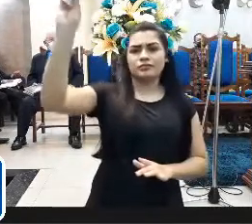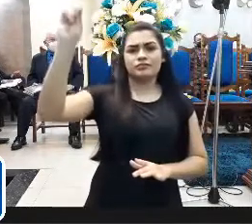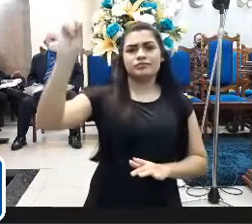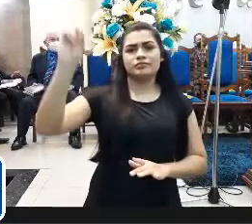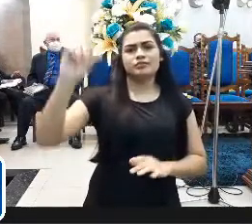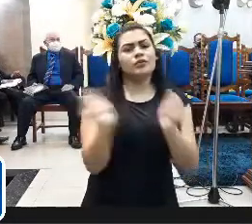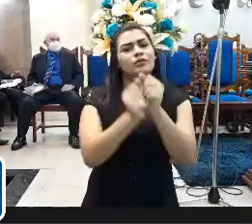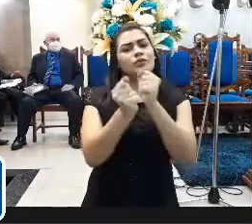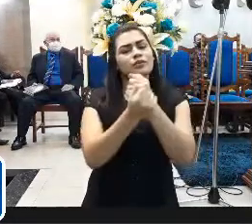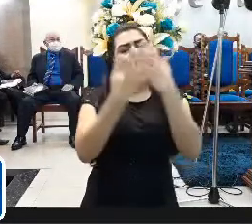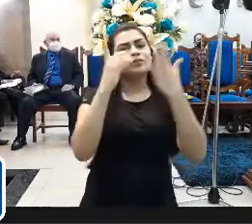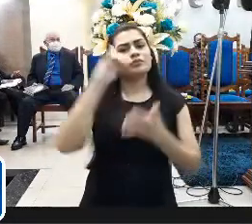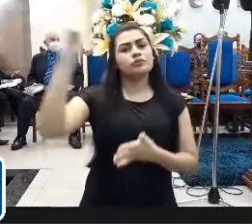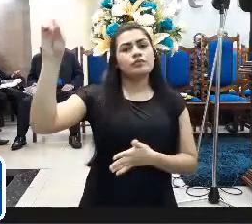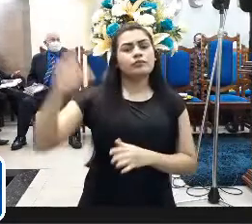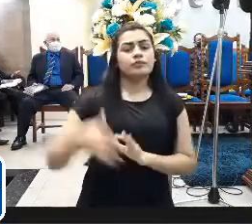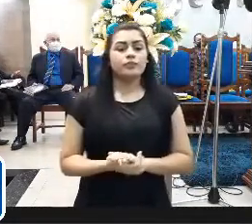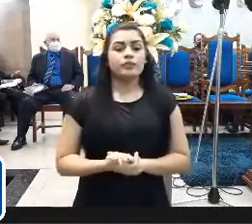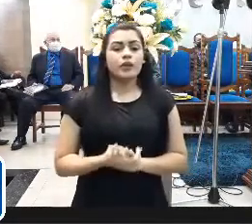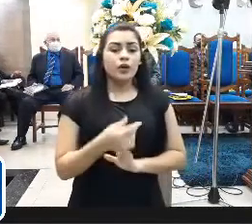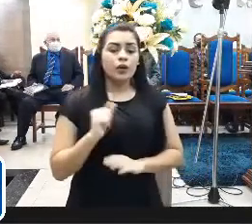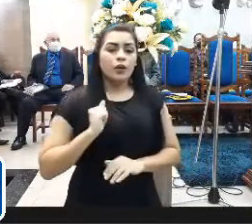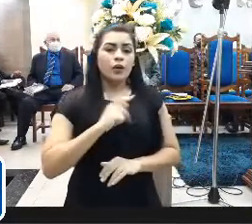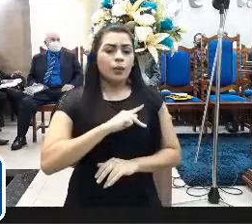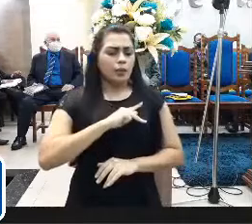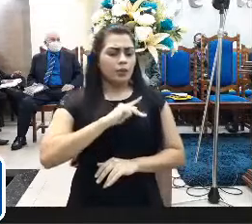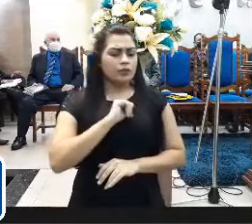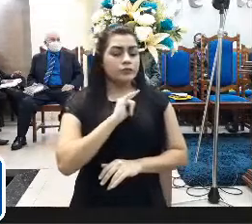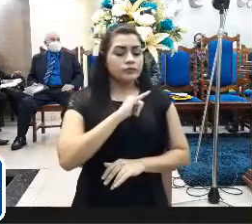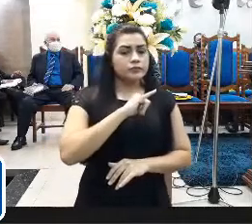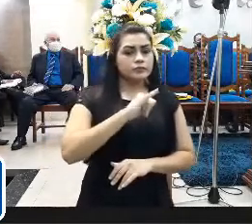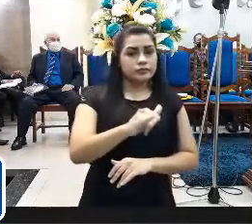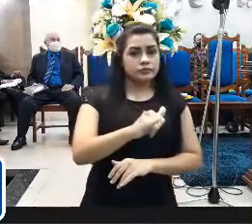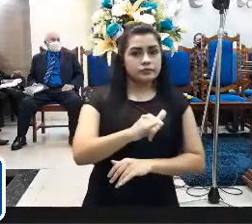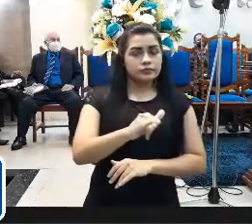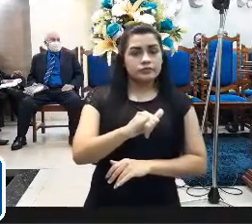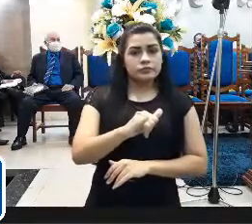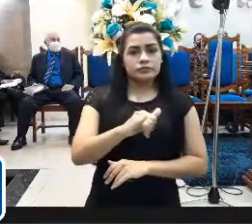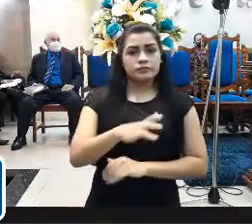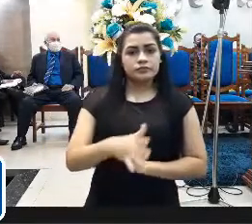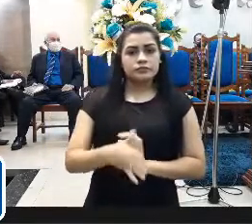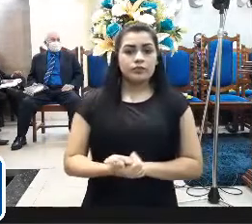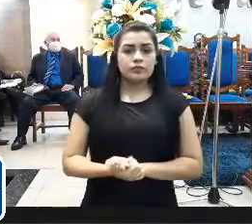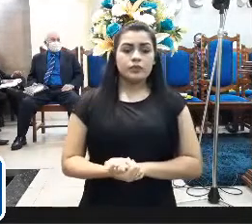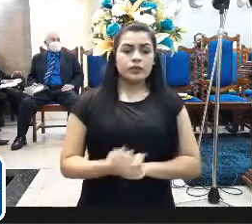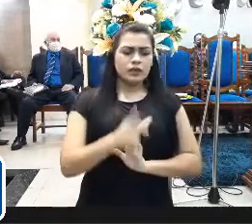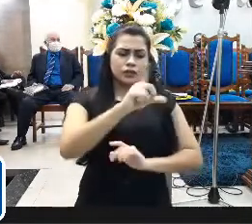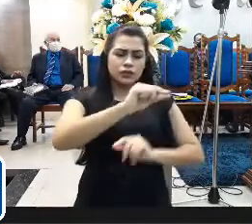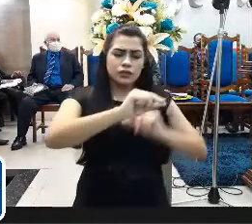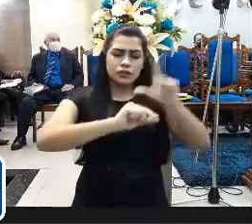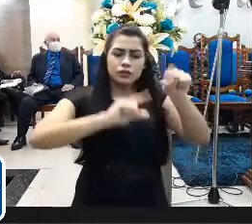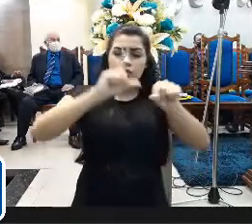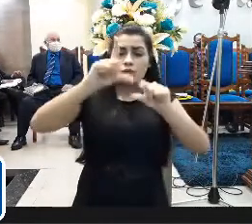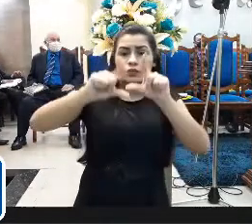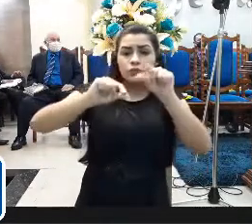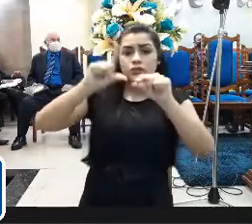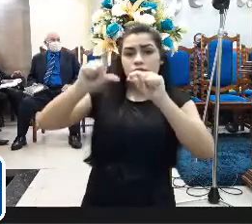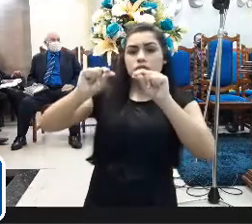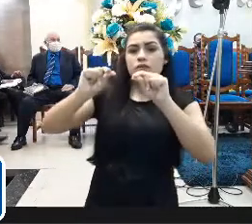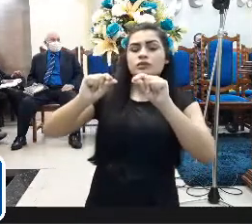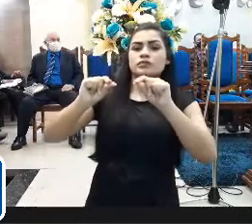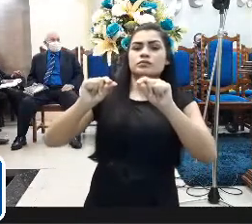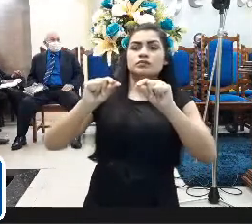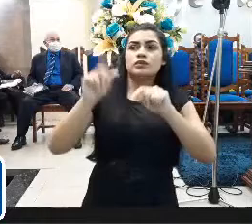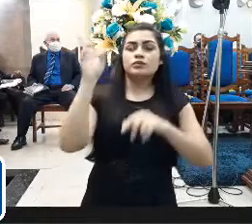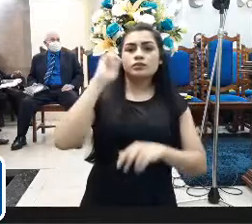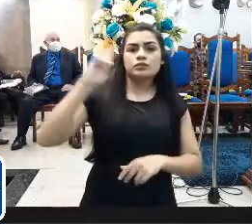Deus. O apóstolo vai dizer aqui que os eleitos, a igreja do Senhor, não é? Apesar de ser escolhida desde